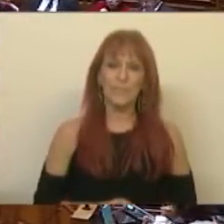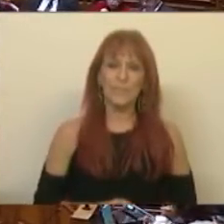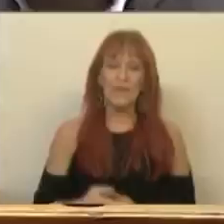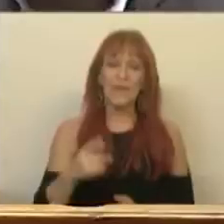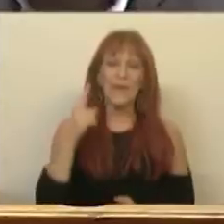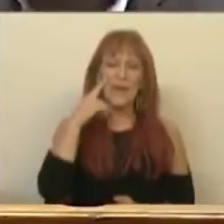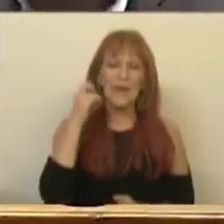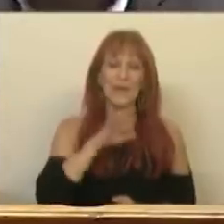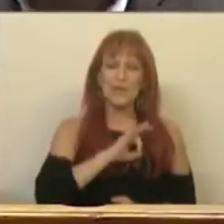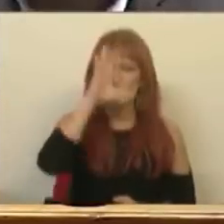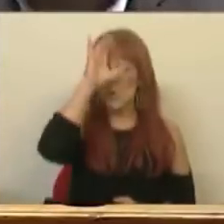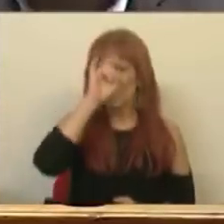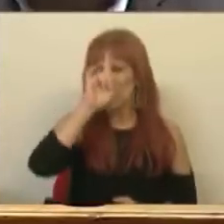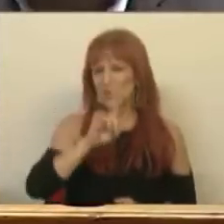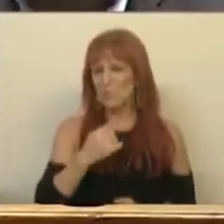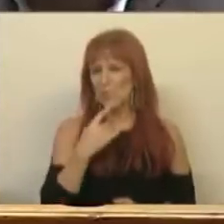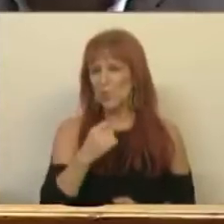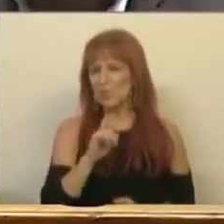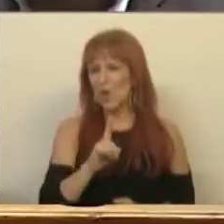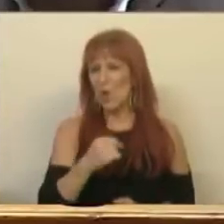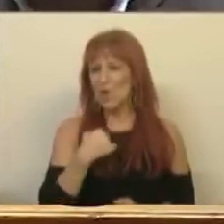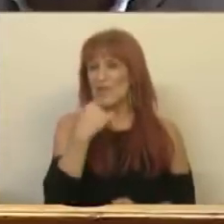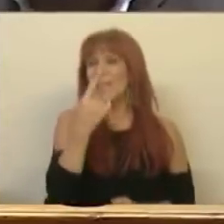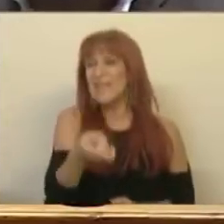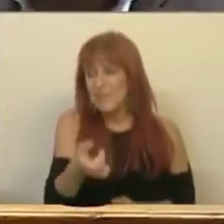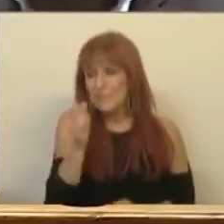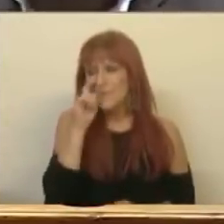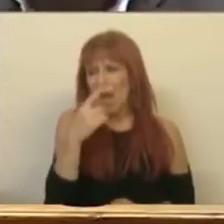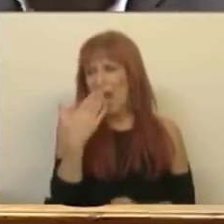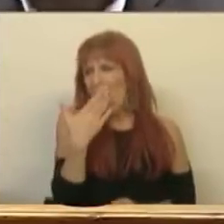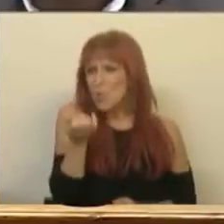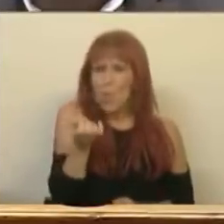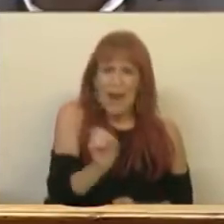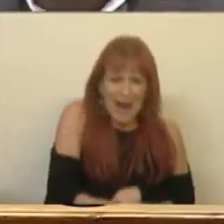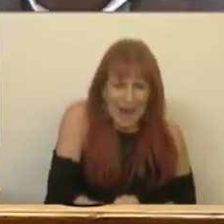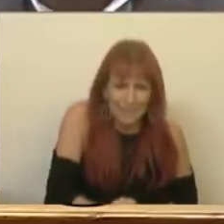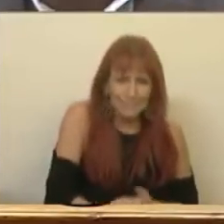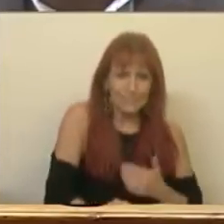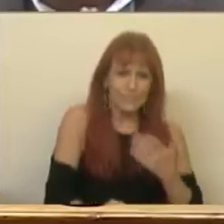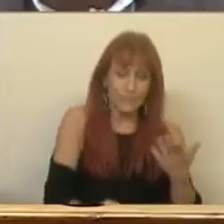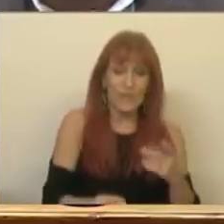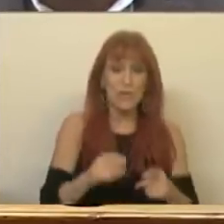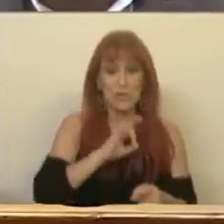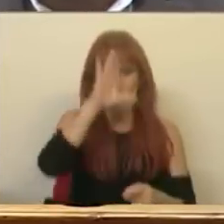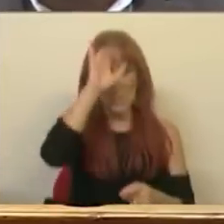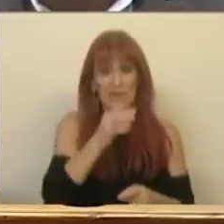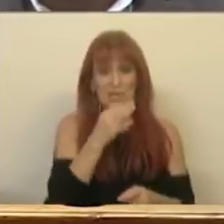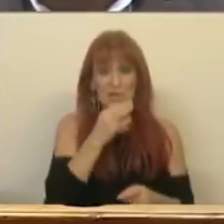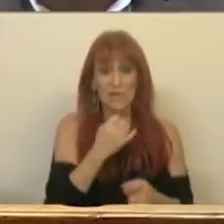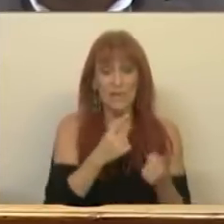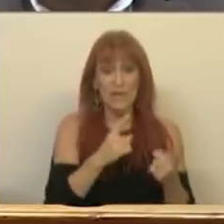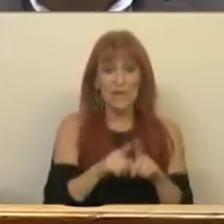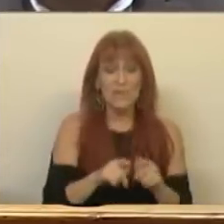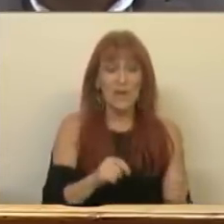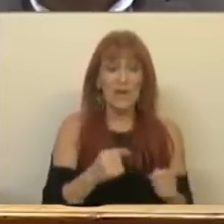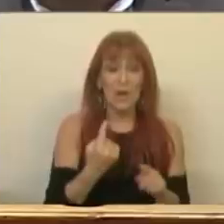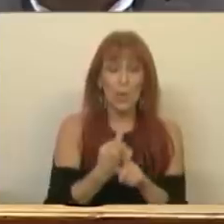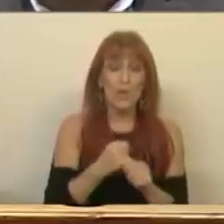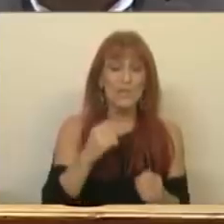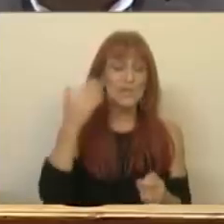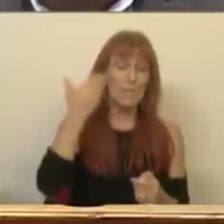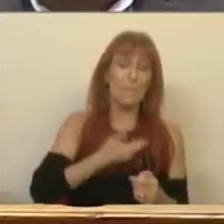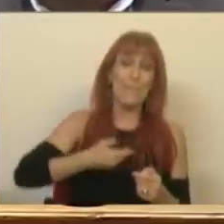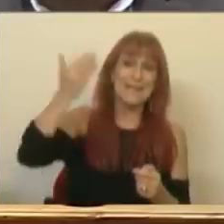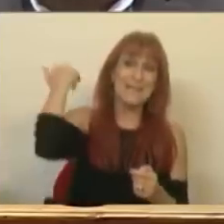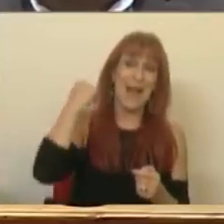ás que eu perguntei o que é que nós dizemos a quem está sem aulas e quando isto fala das intenções passadas ou futuras